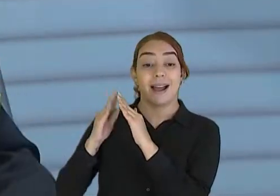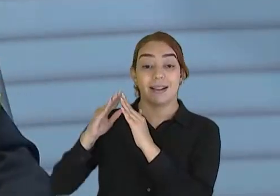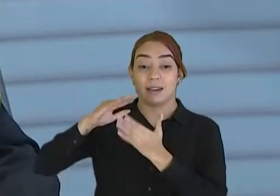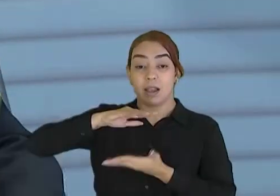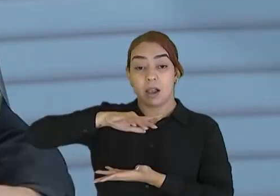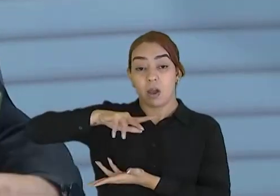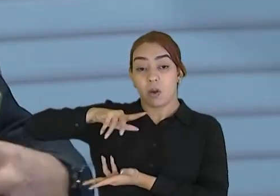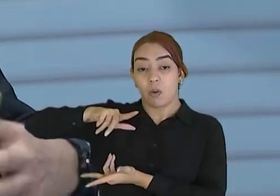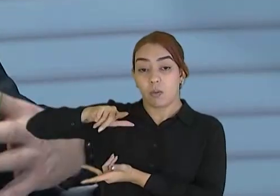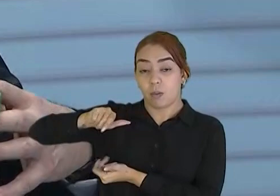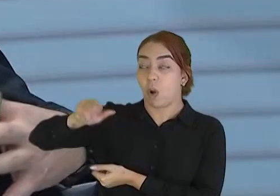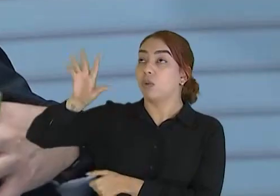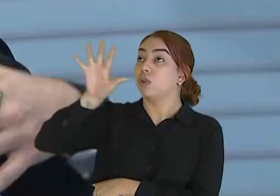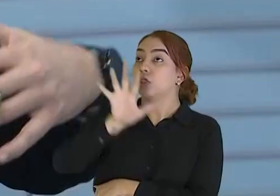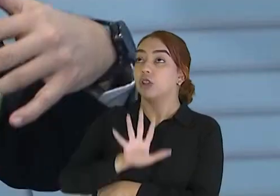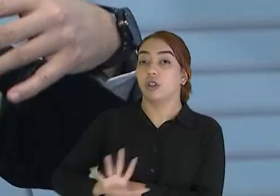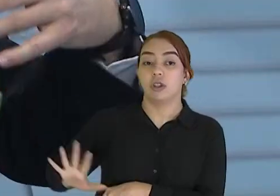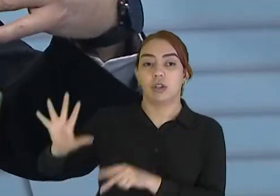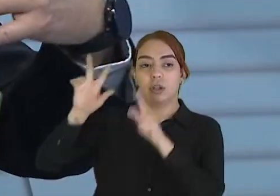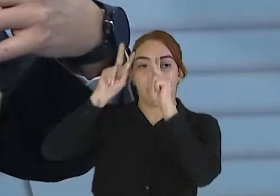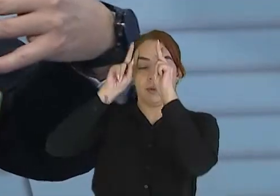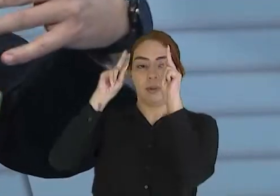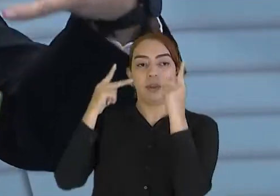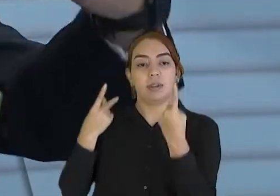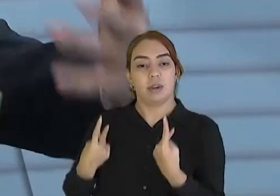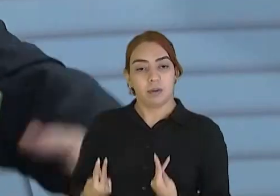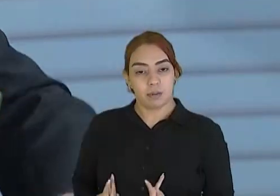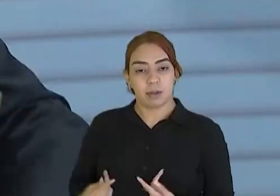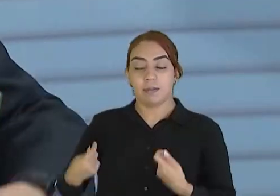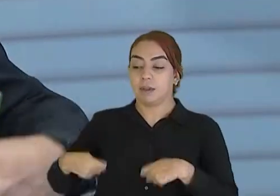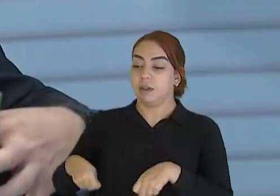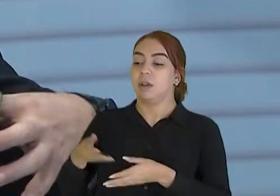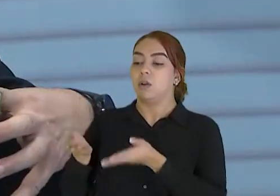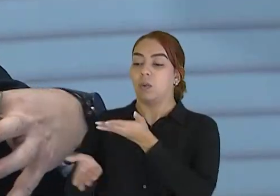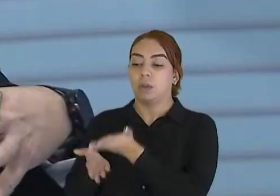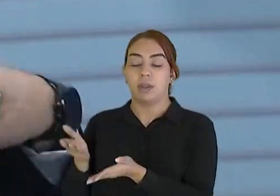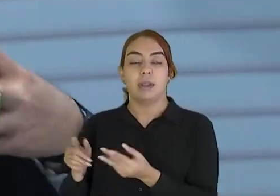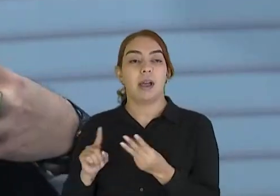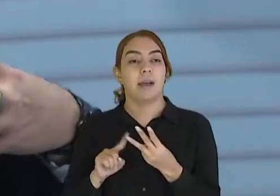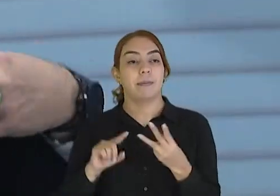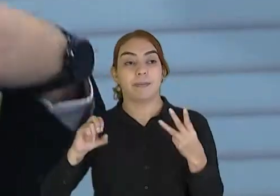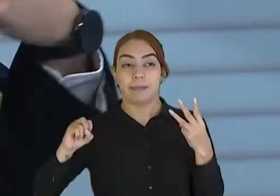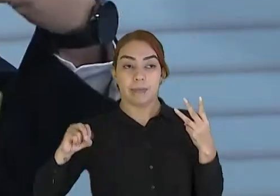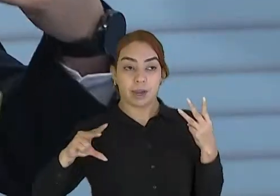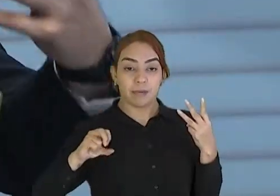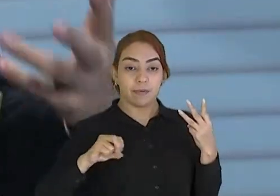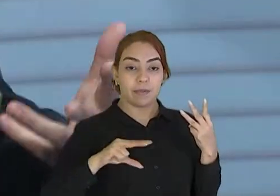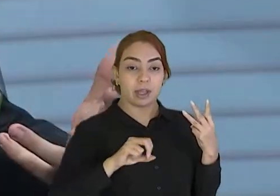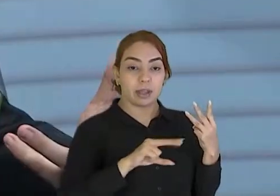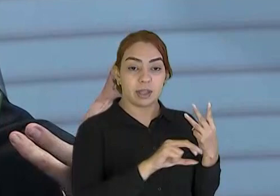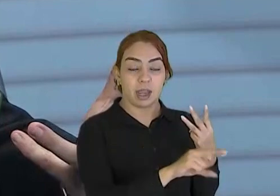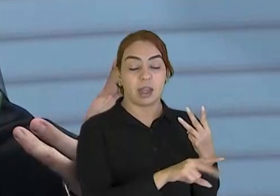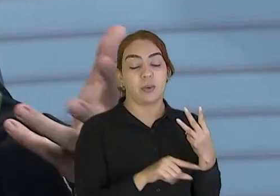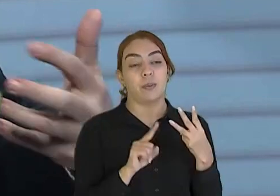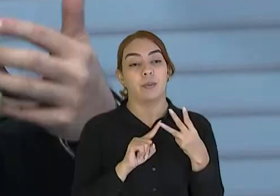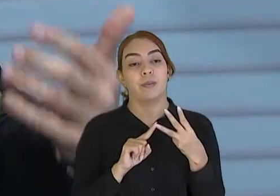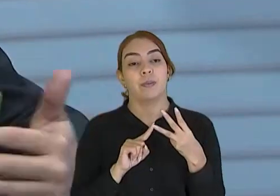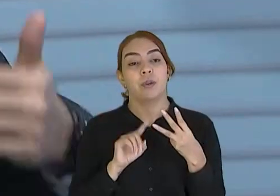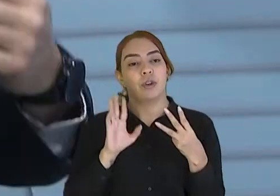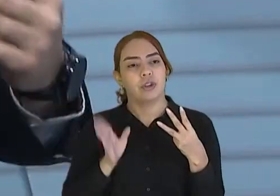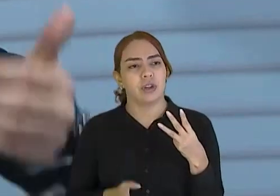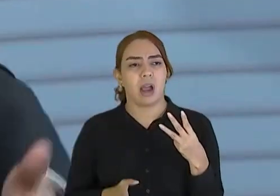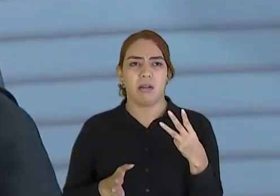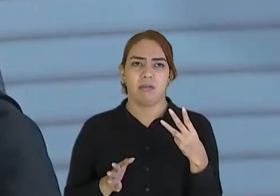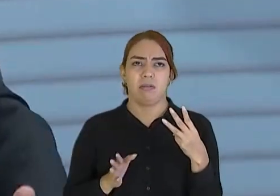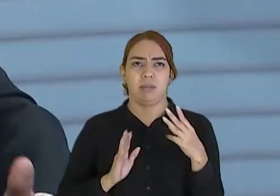planeta, trabalhando sobre o quê? A questão do pesticida, trabalhando sobre a questão desse desenvolvimento, até que ponto